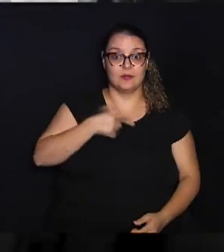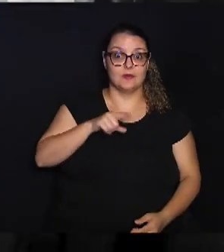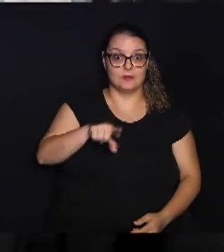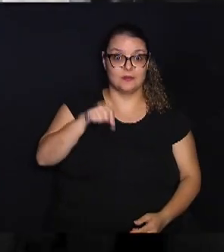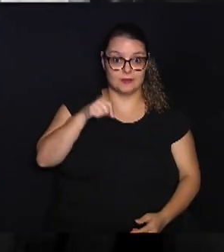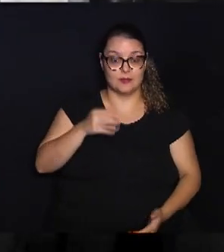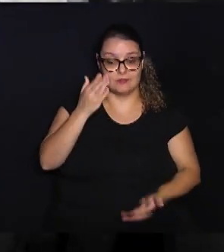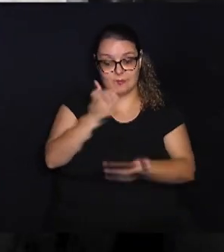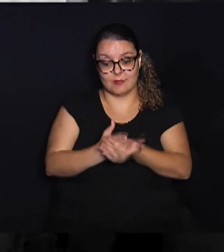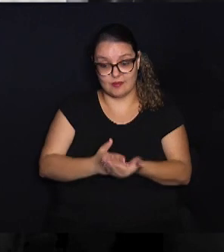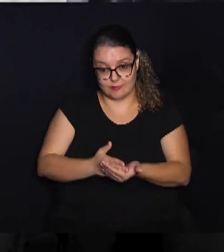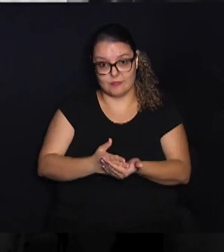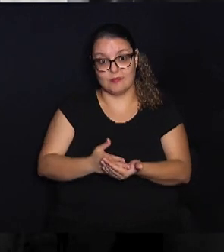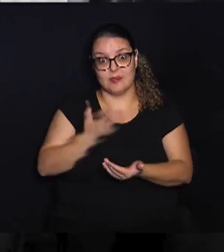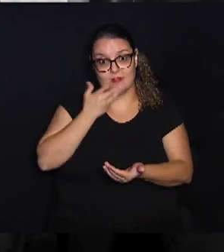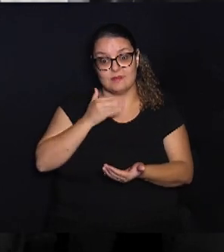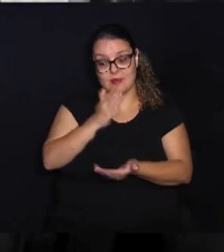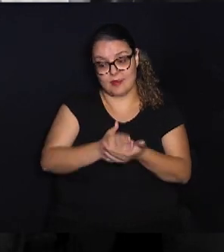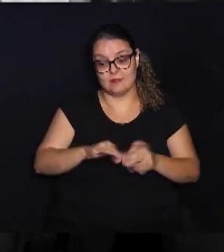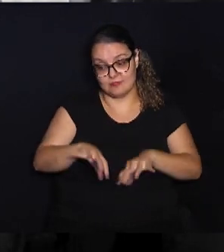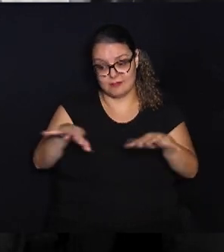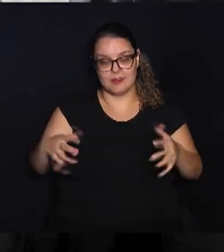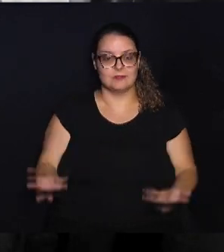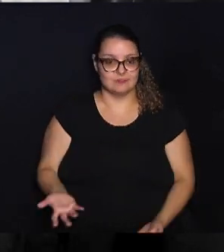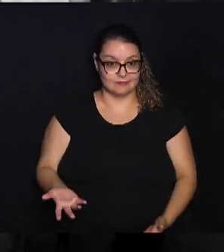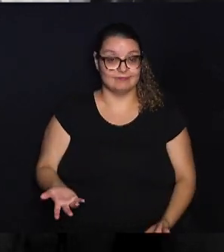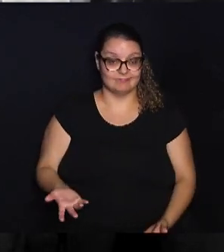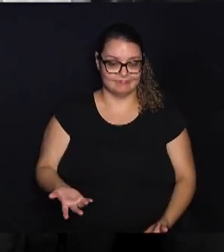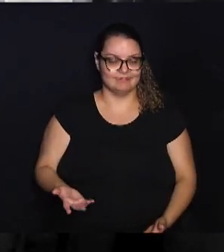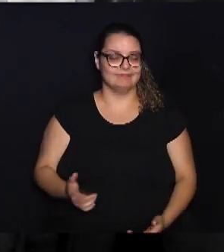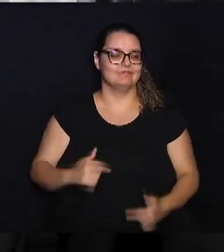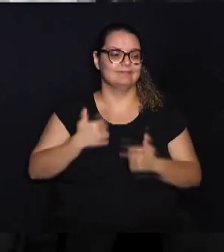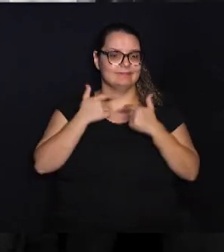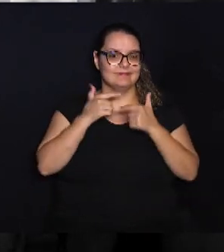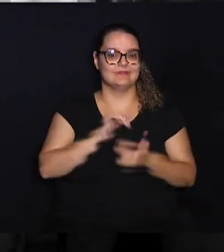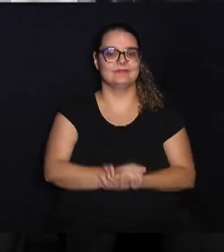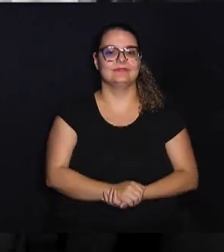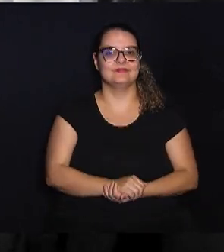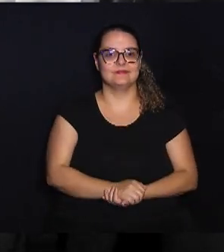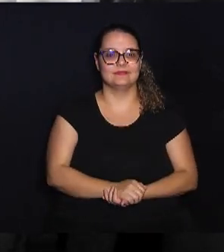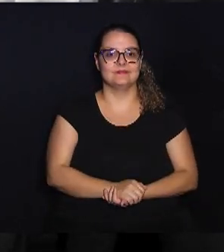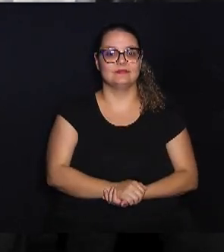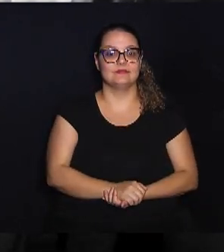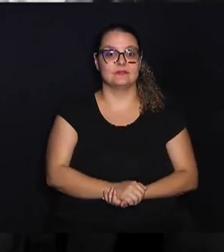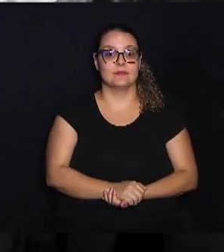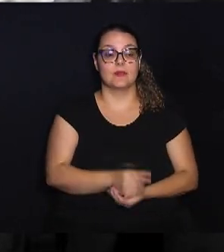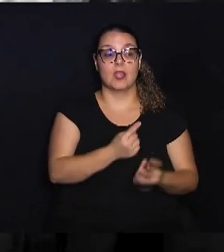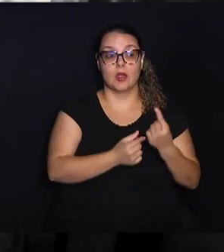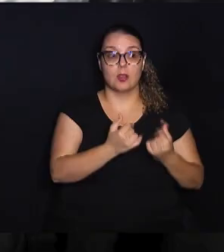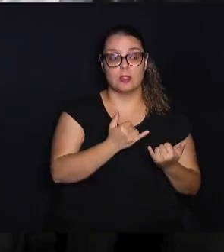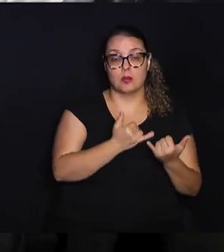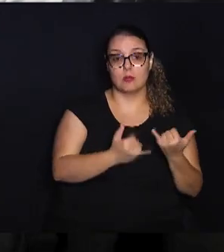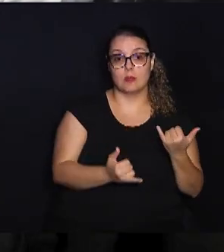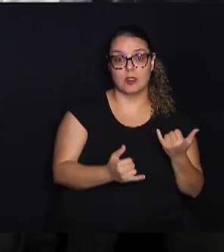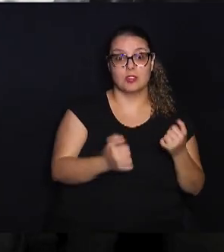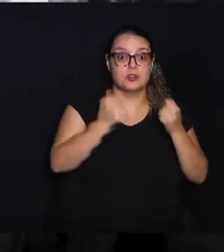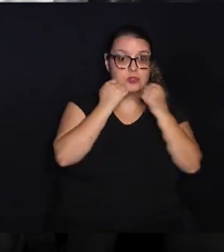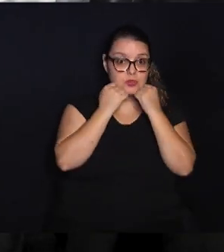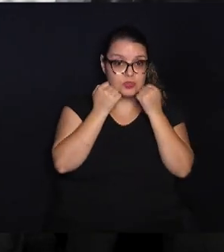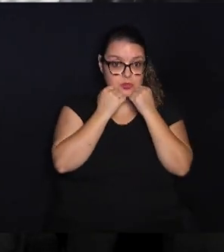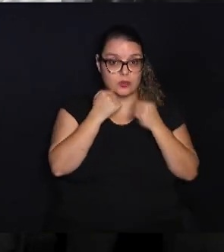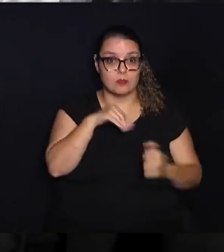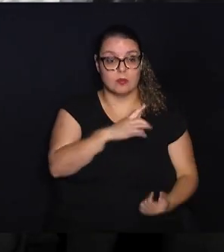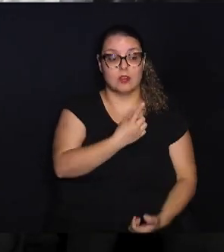Eu peguei a informação aqui que o senhor divulgou que a economia até o mês de julho de 2024 foi mais de R$1